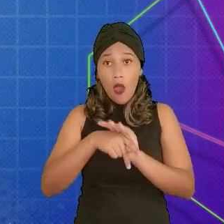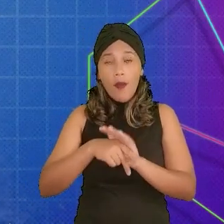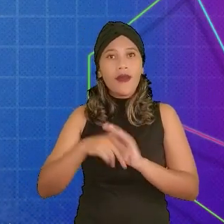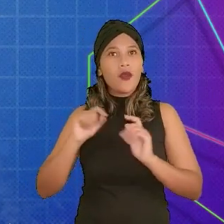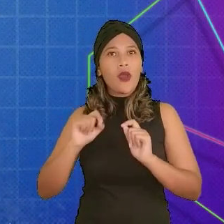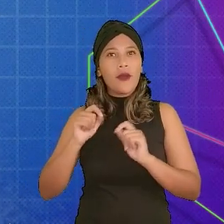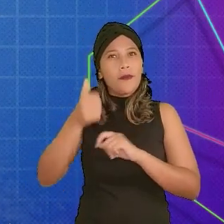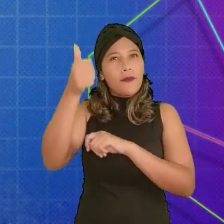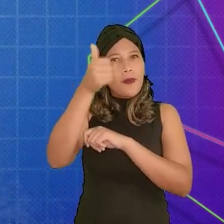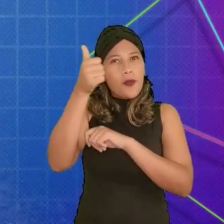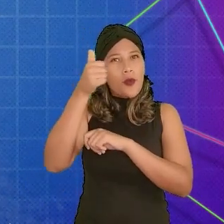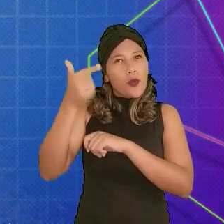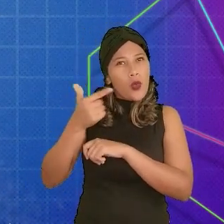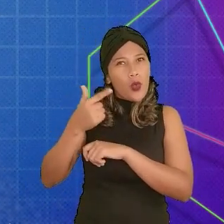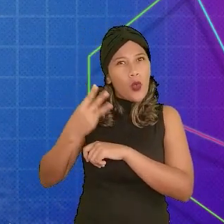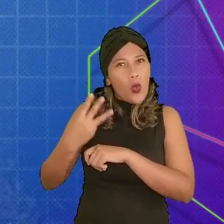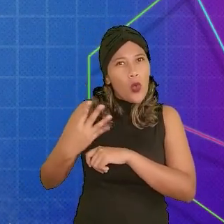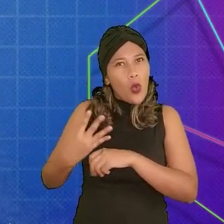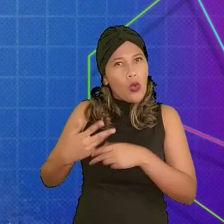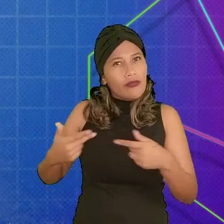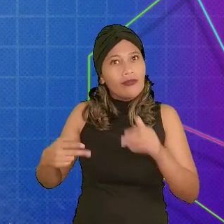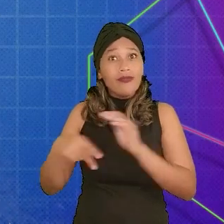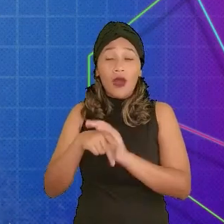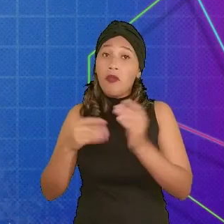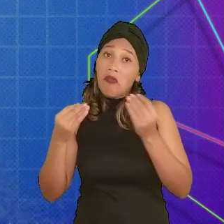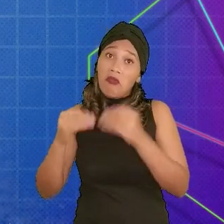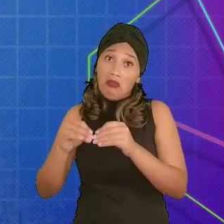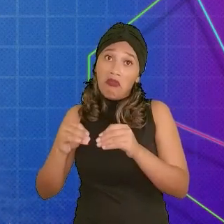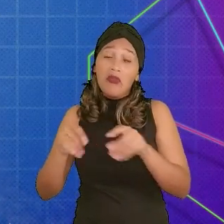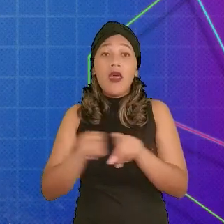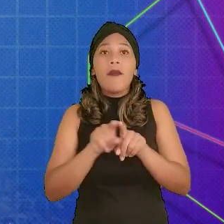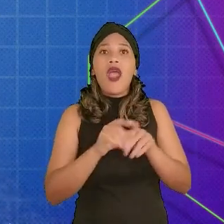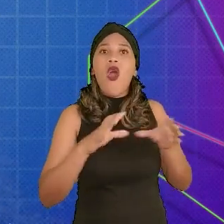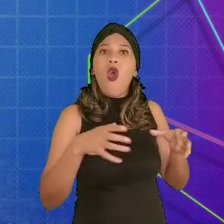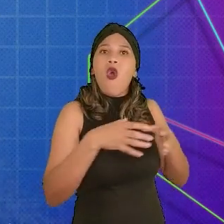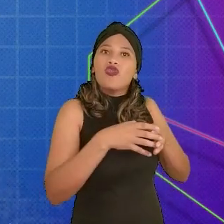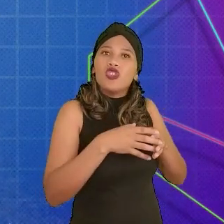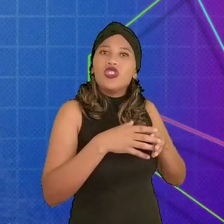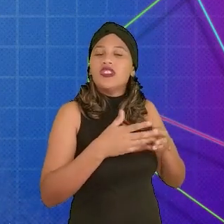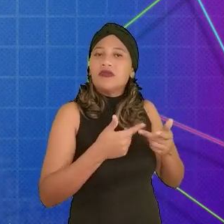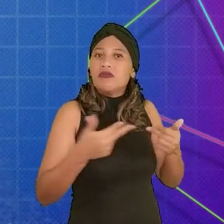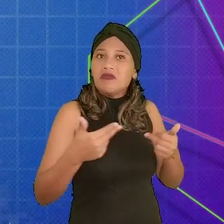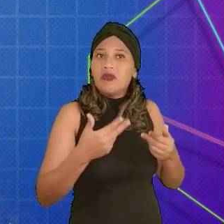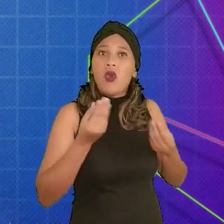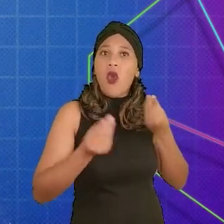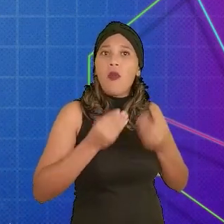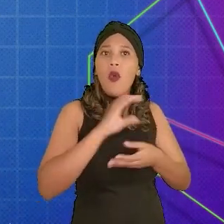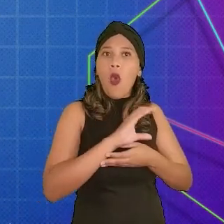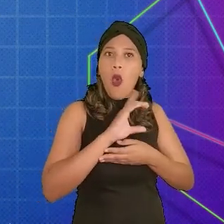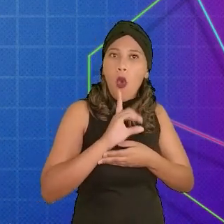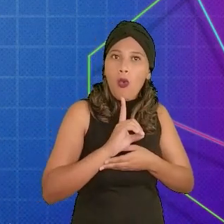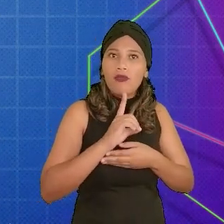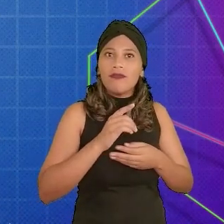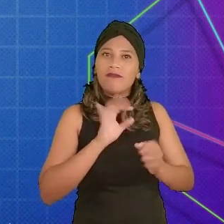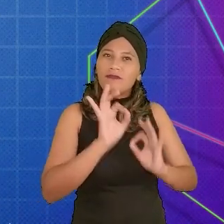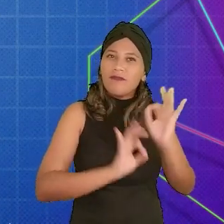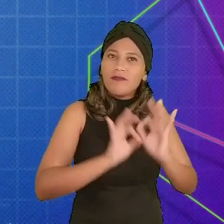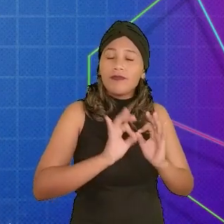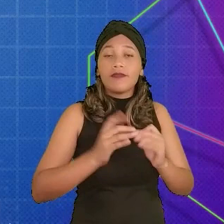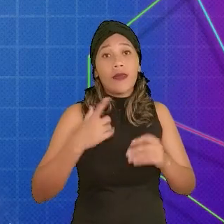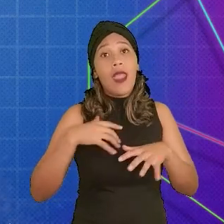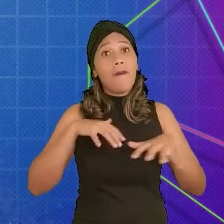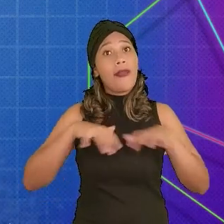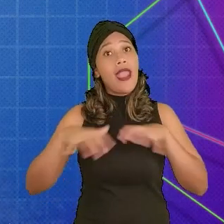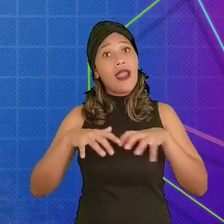para classificações, formas de criações, a possibilidade de coordenar um time, entre outras características. São as mecânicas que dizem